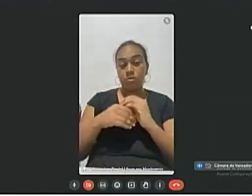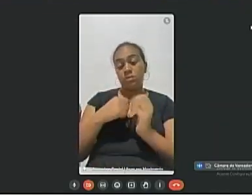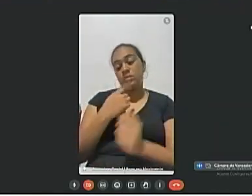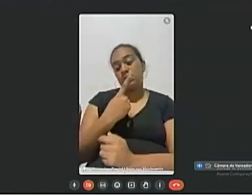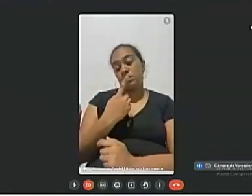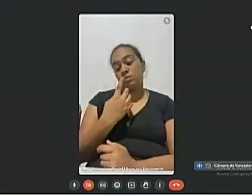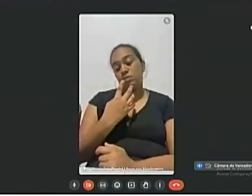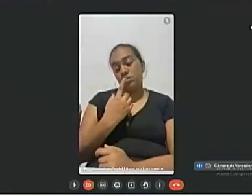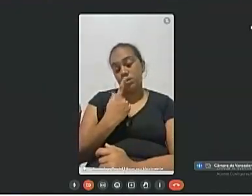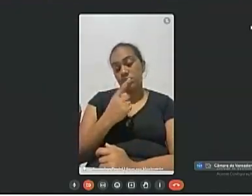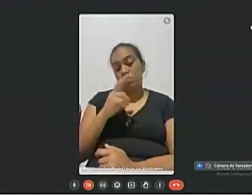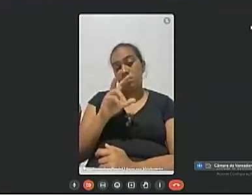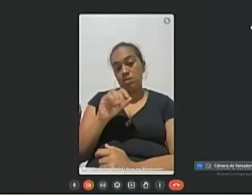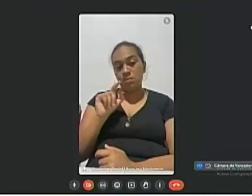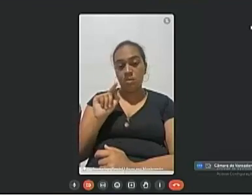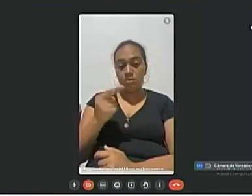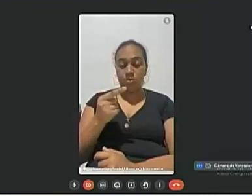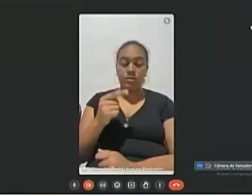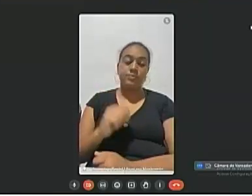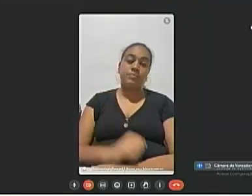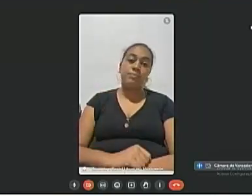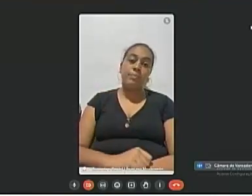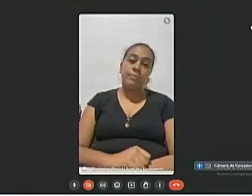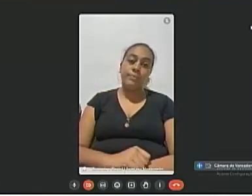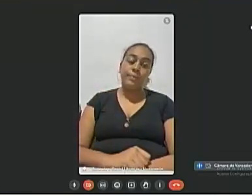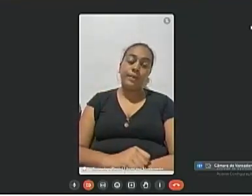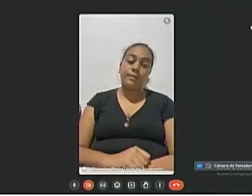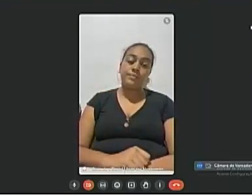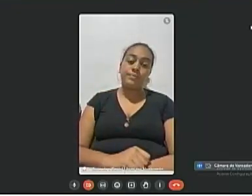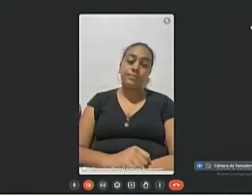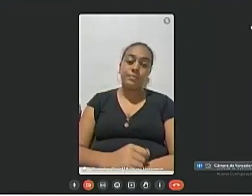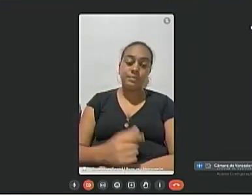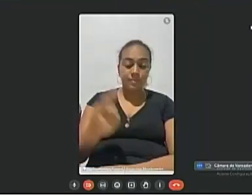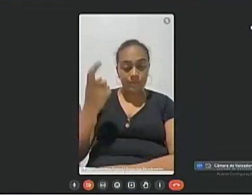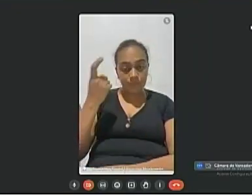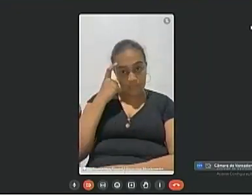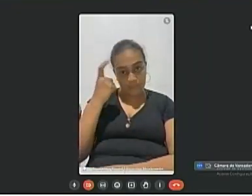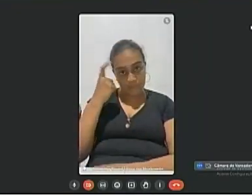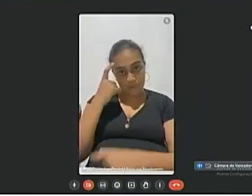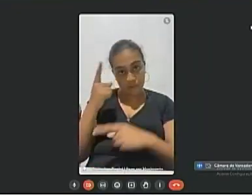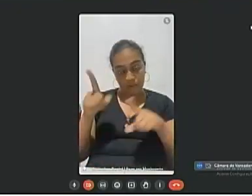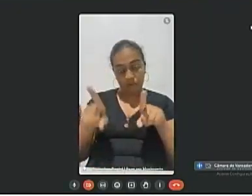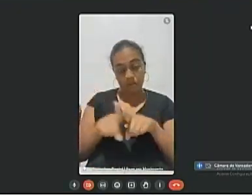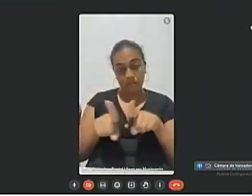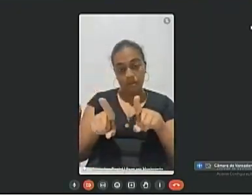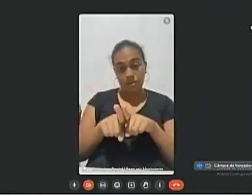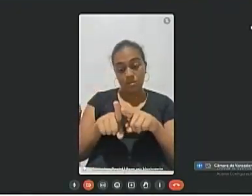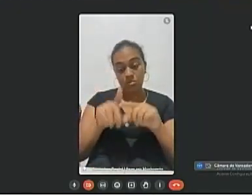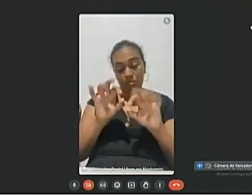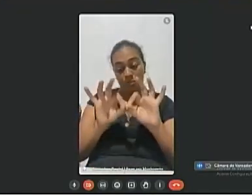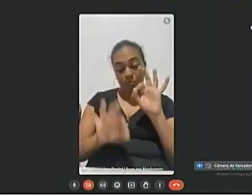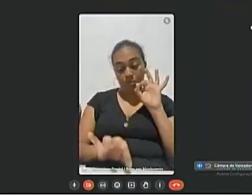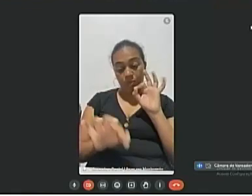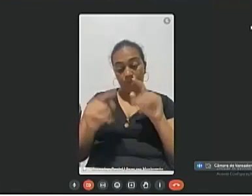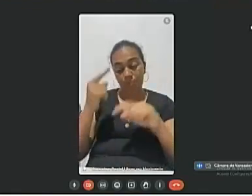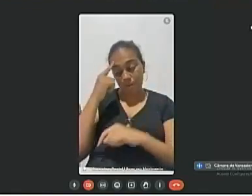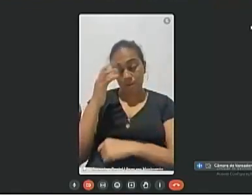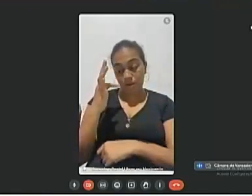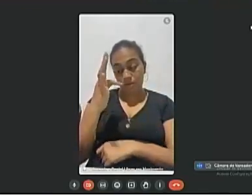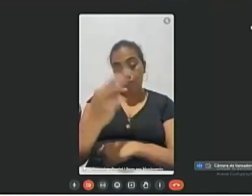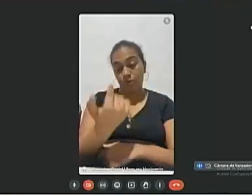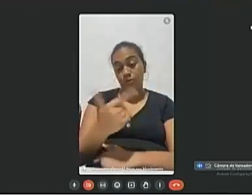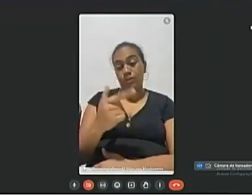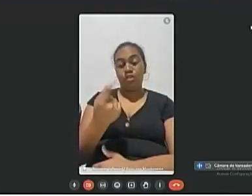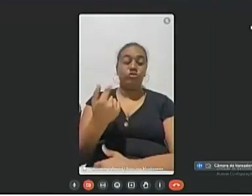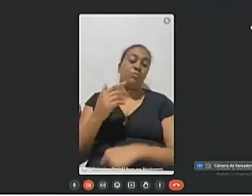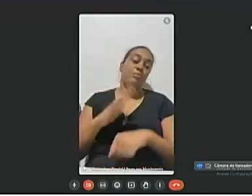2014, que hoje em dia deve ser 250 milhões. E se pensar numa extensão disso no futuro, se é que não tiver dinheiro para